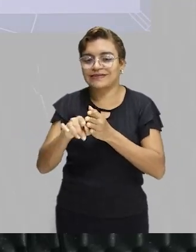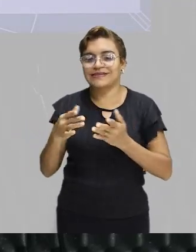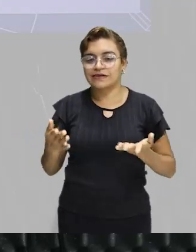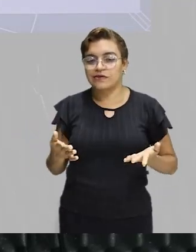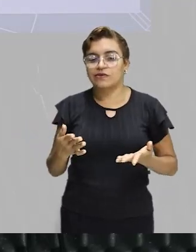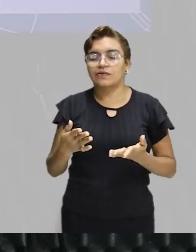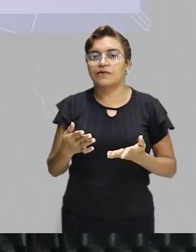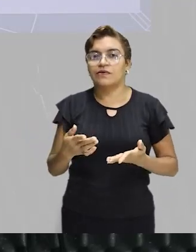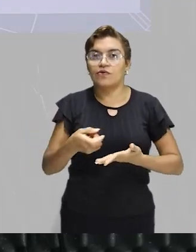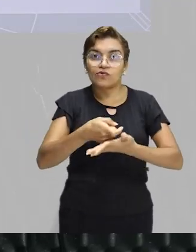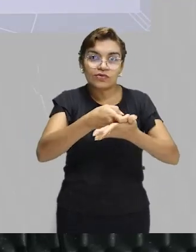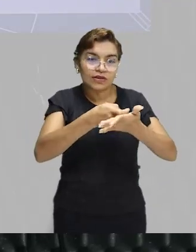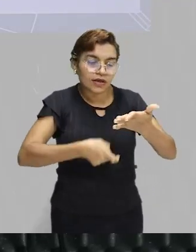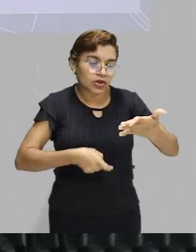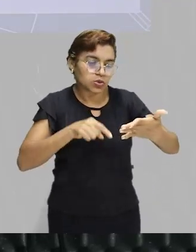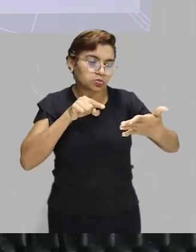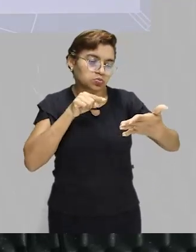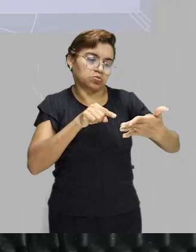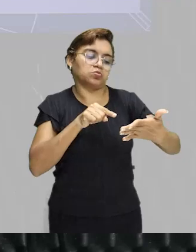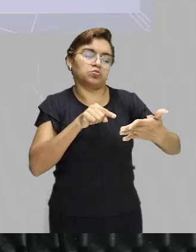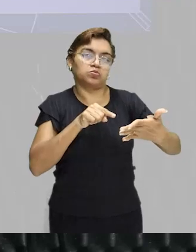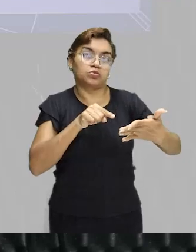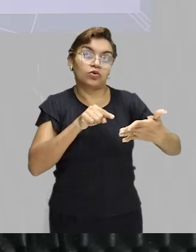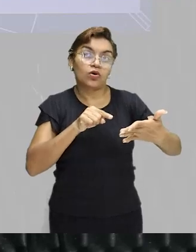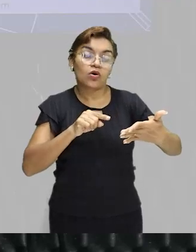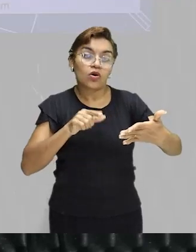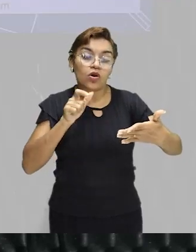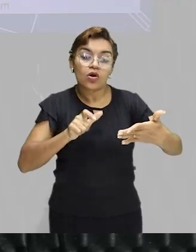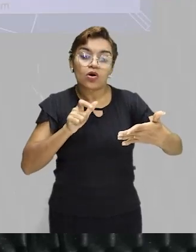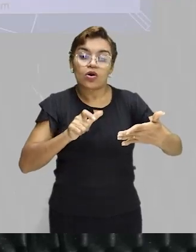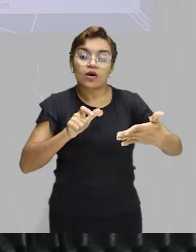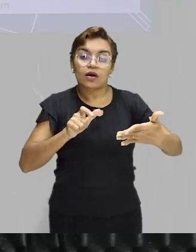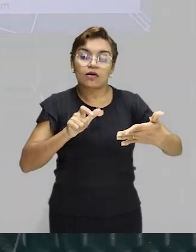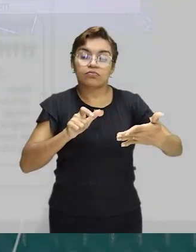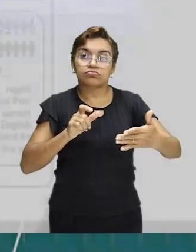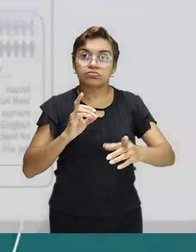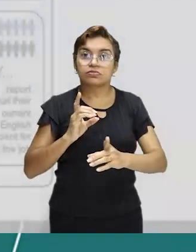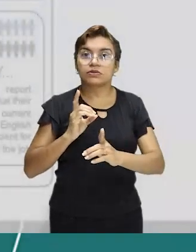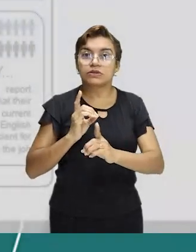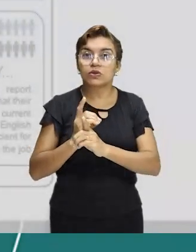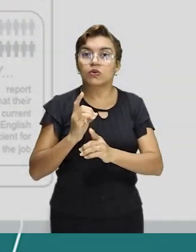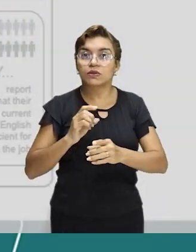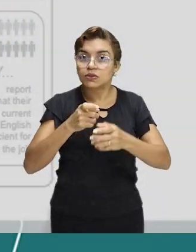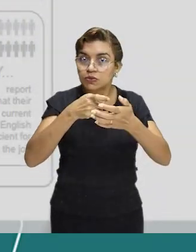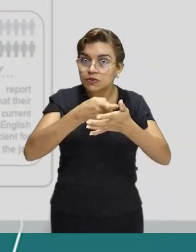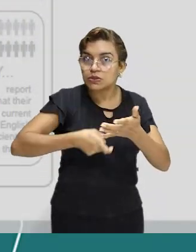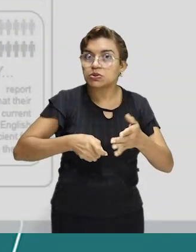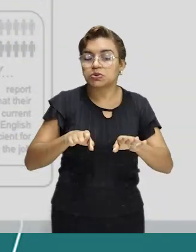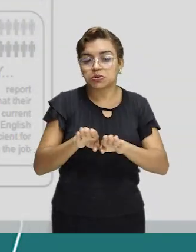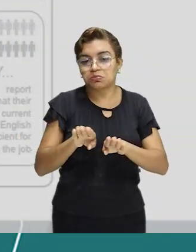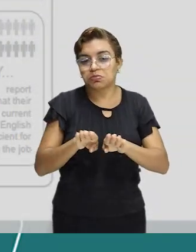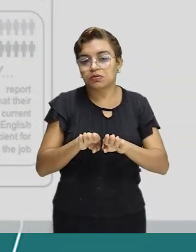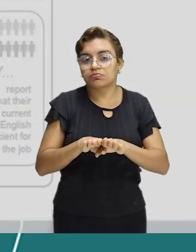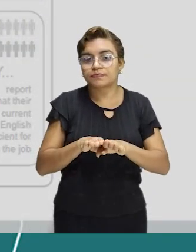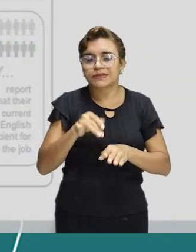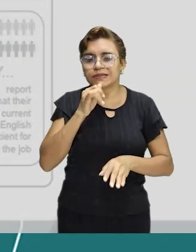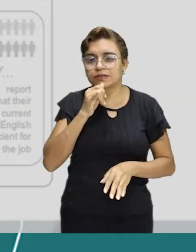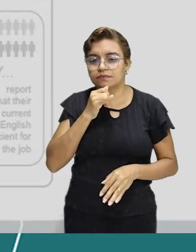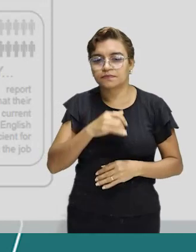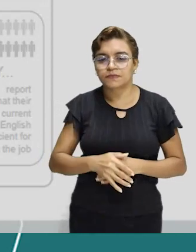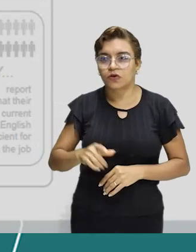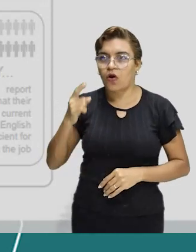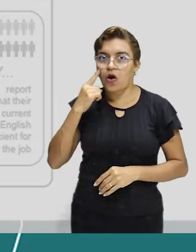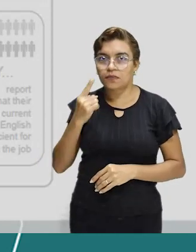do texto, isso vai me dar pistas sobre o assunto. Olha outros exemplos. Aqui eu tenho um